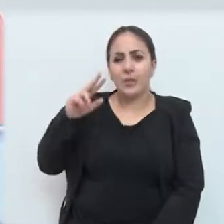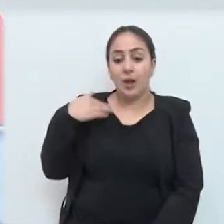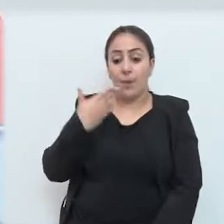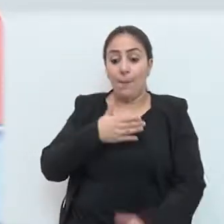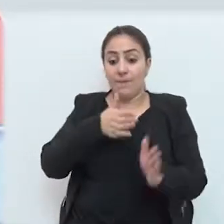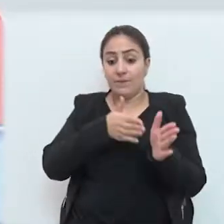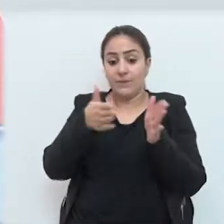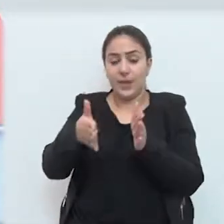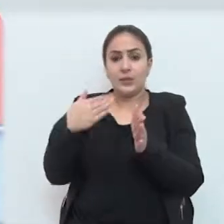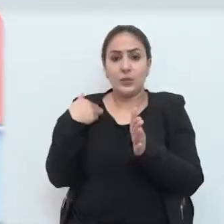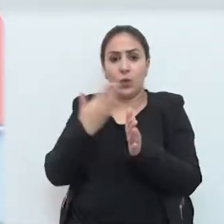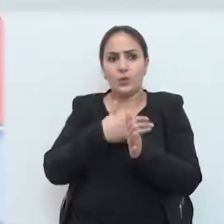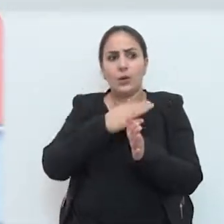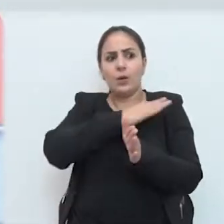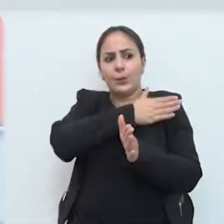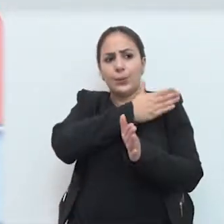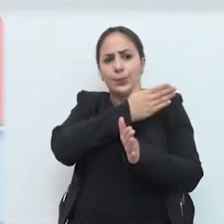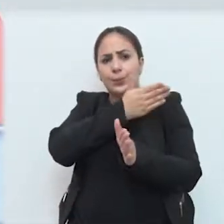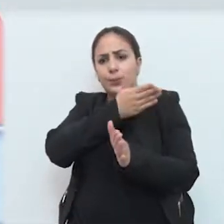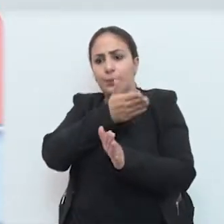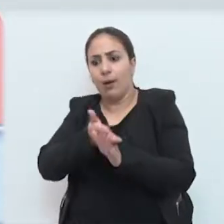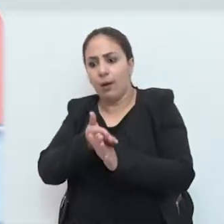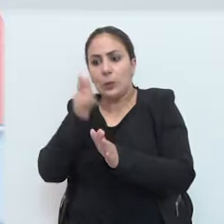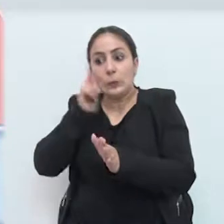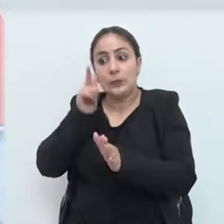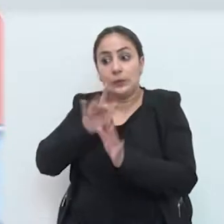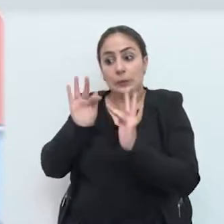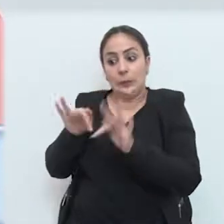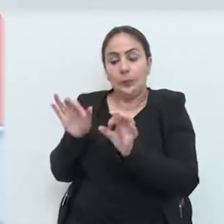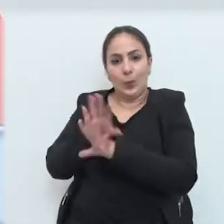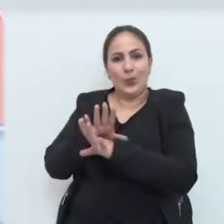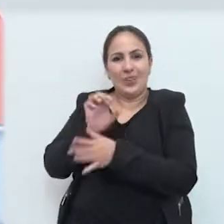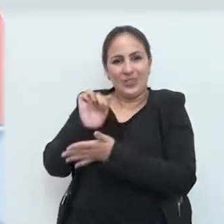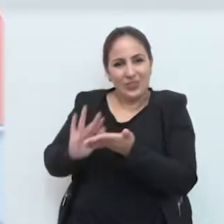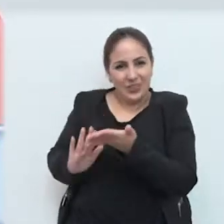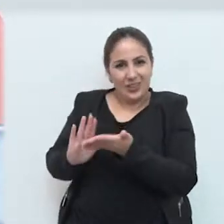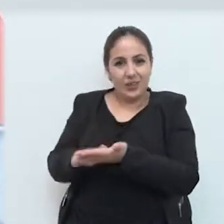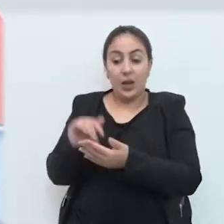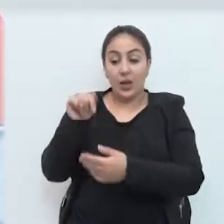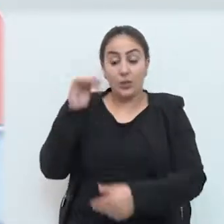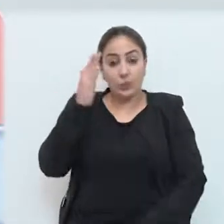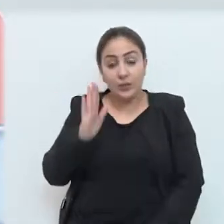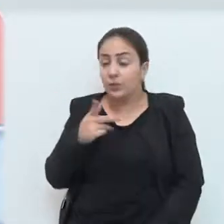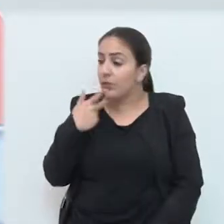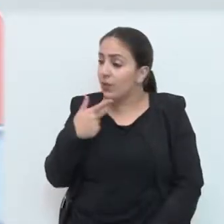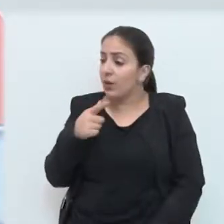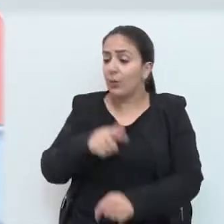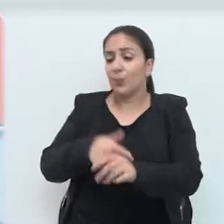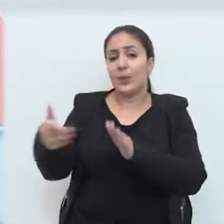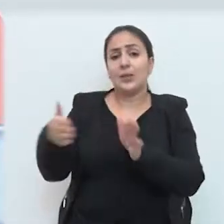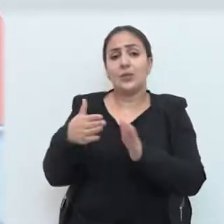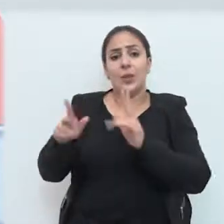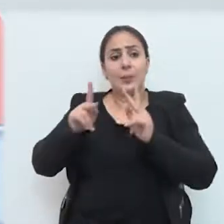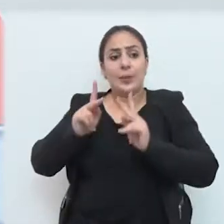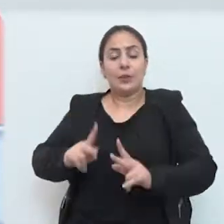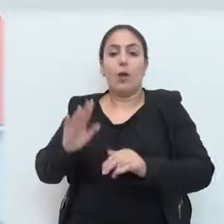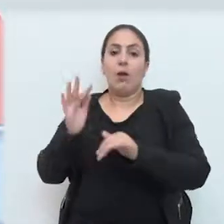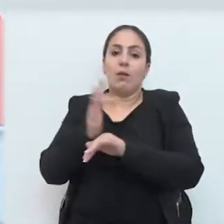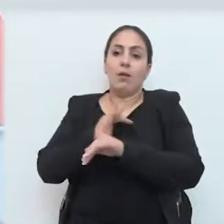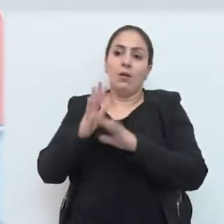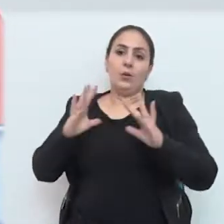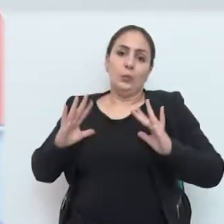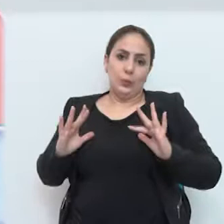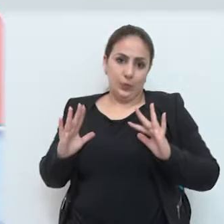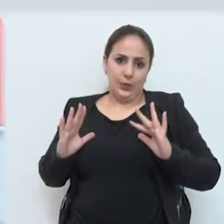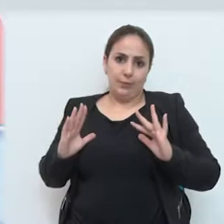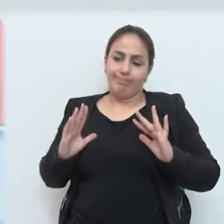que a gente tem um acúmulo de tarefas para dar conta. E ainda no Brasil se agrega que é um período que muitas pessoas tiram